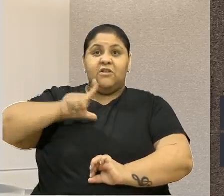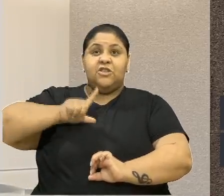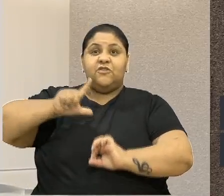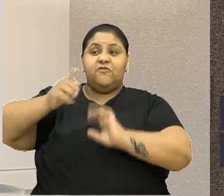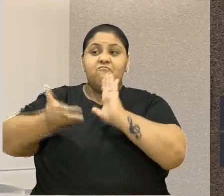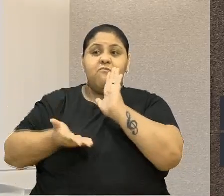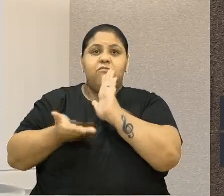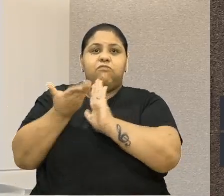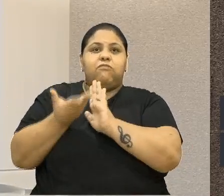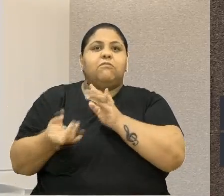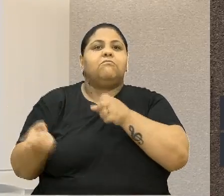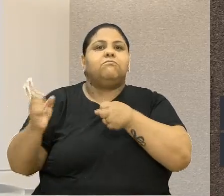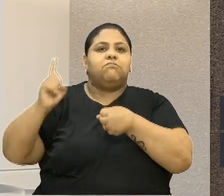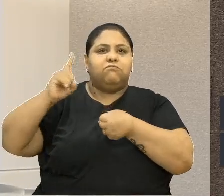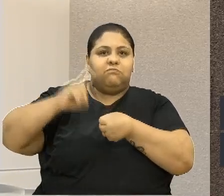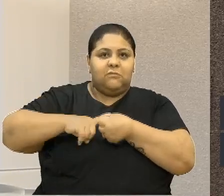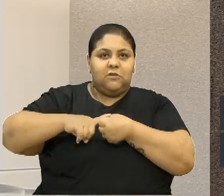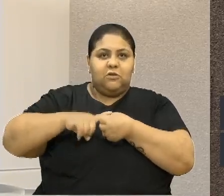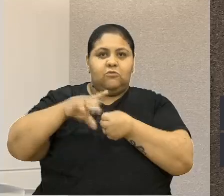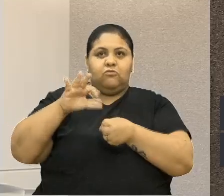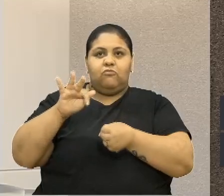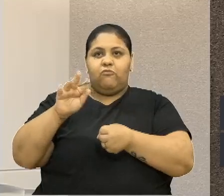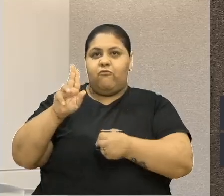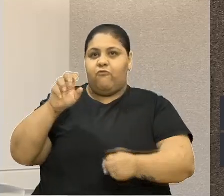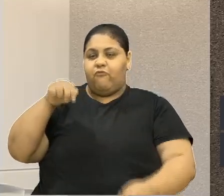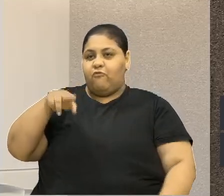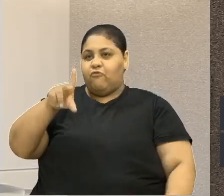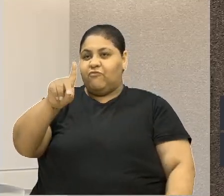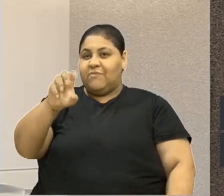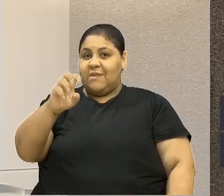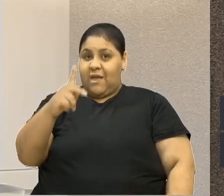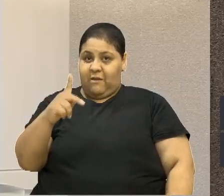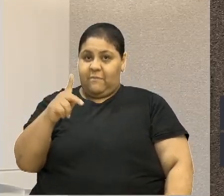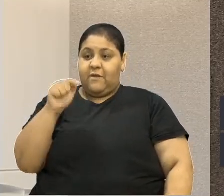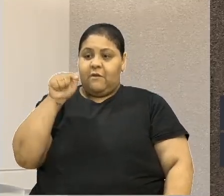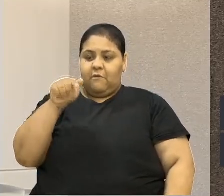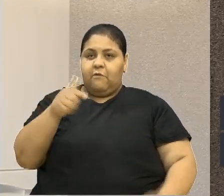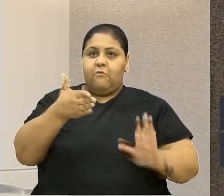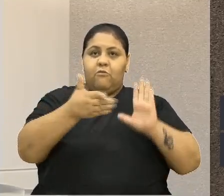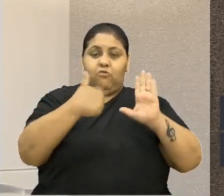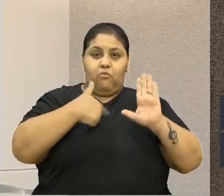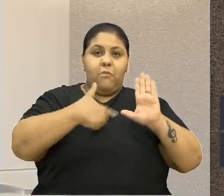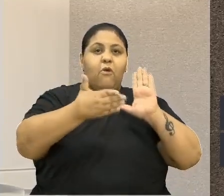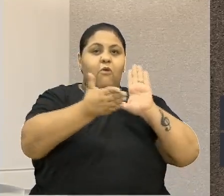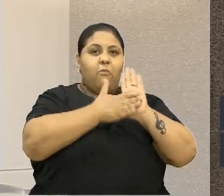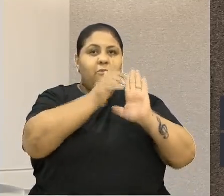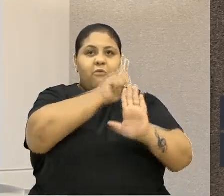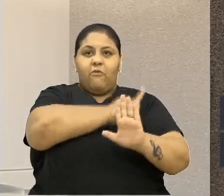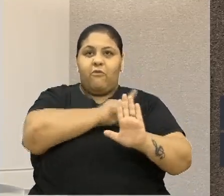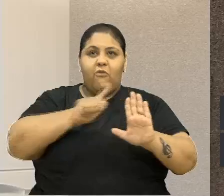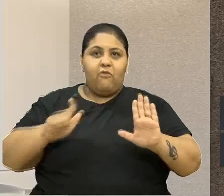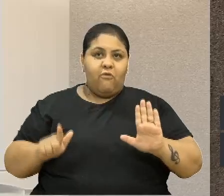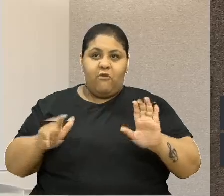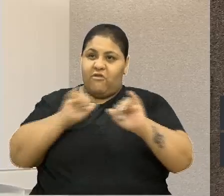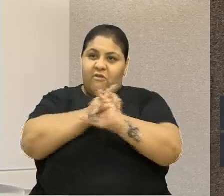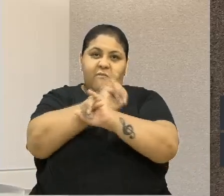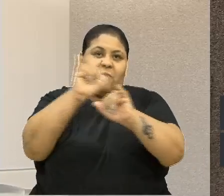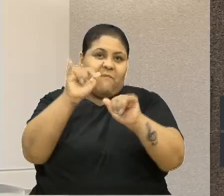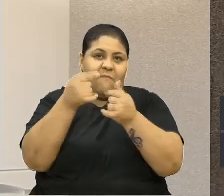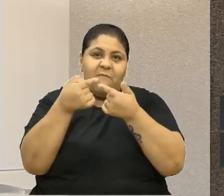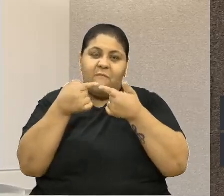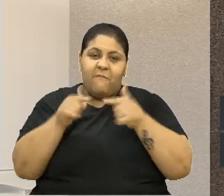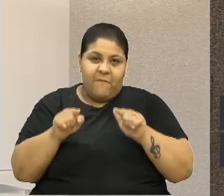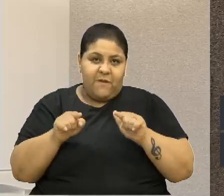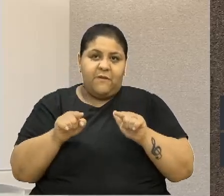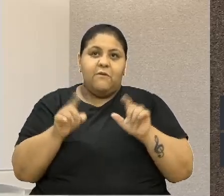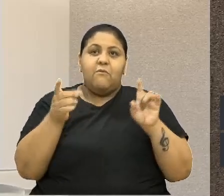acréscimo de retorno no Fundeb. Então, isso aqui estava no plano meu de governo, que a gente não estava divulgando, mas estava no